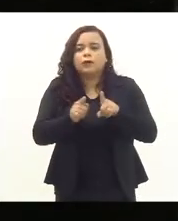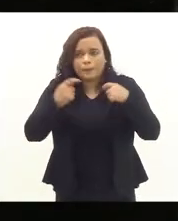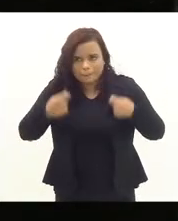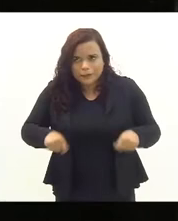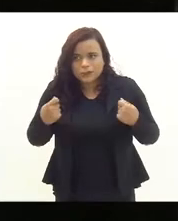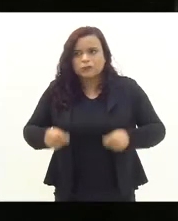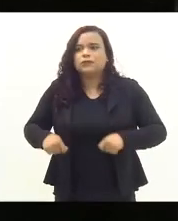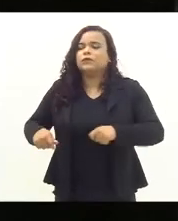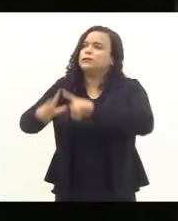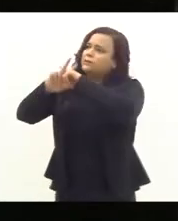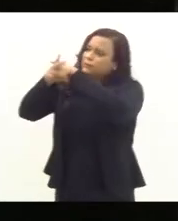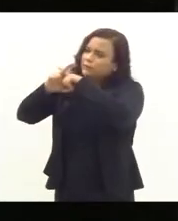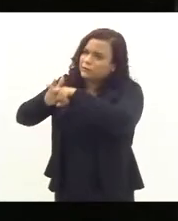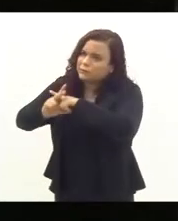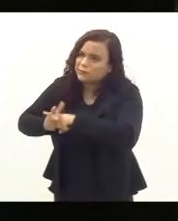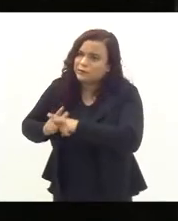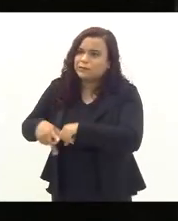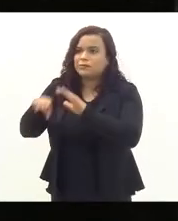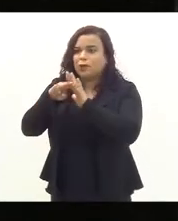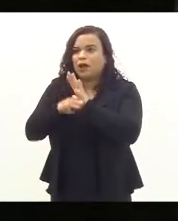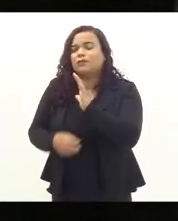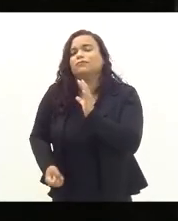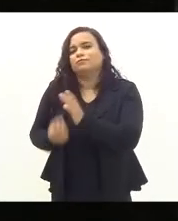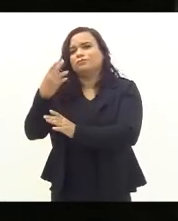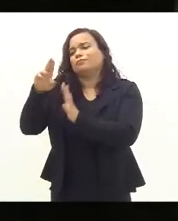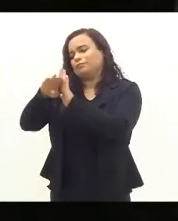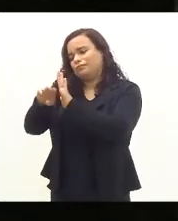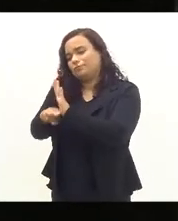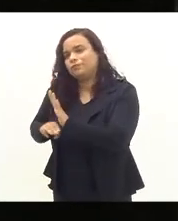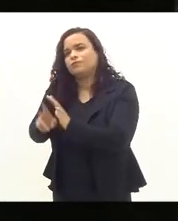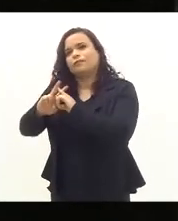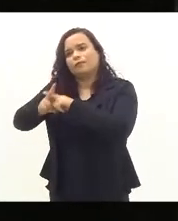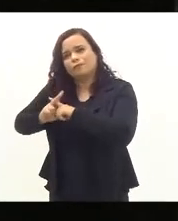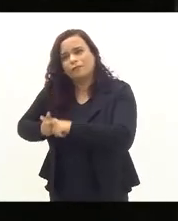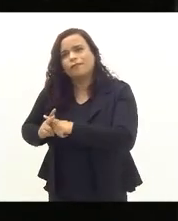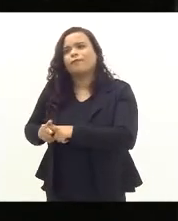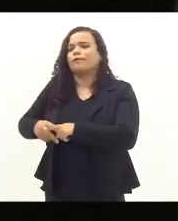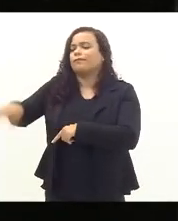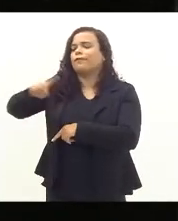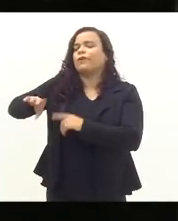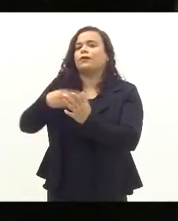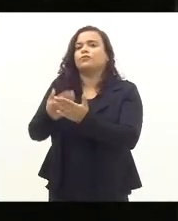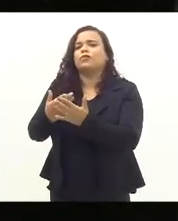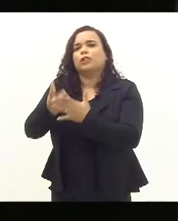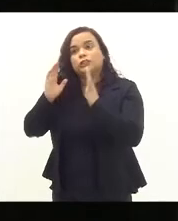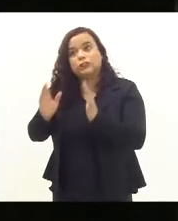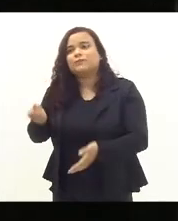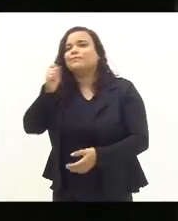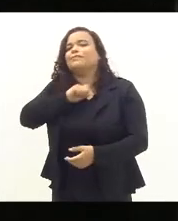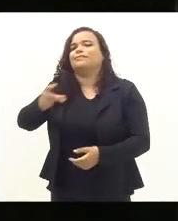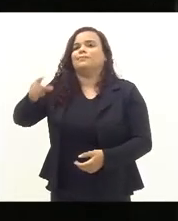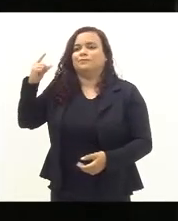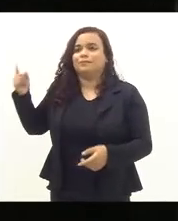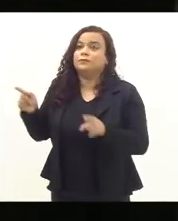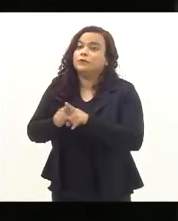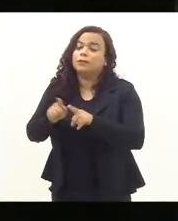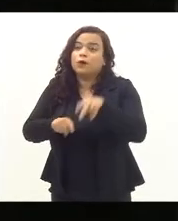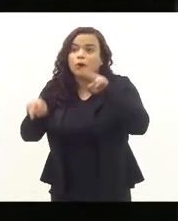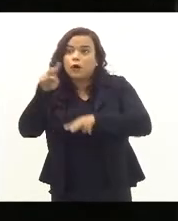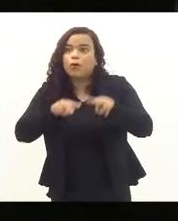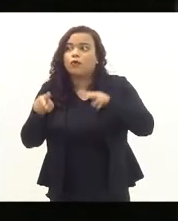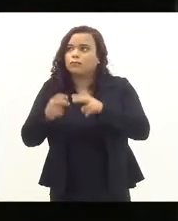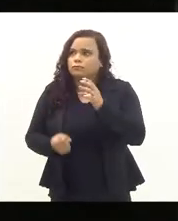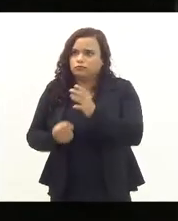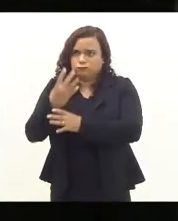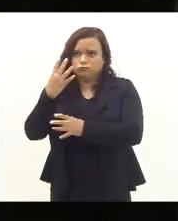de revitalização das escoras de das escolas existentes e um olhar também para construção de novas